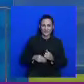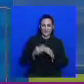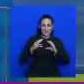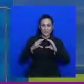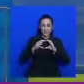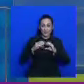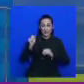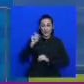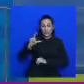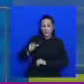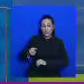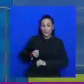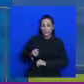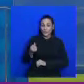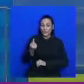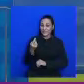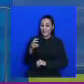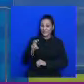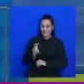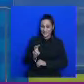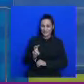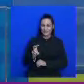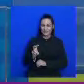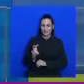Terceira bola azul número 15.